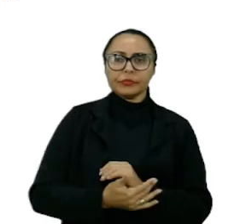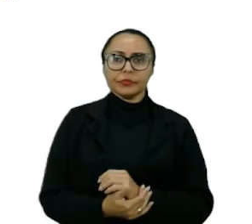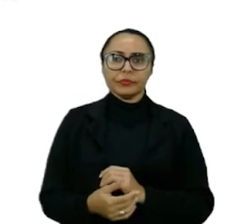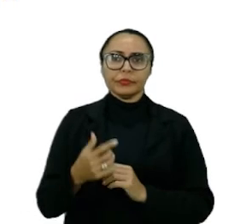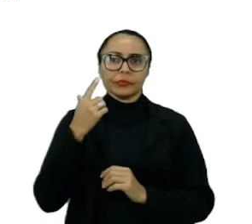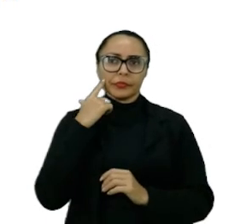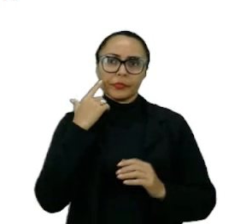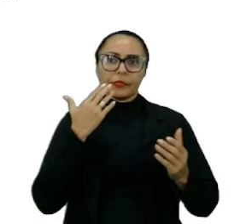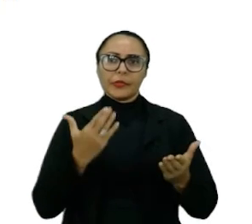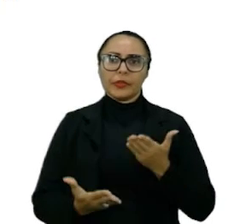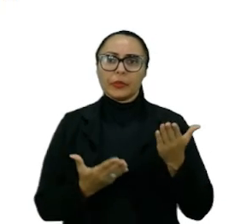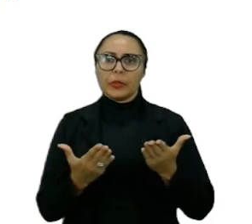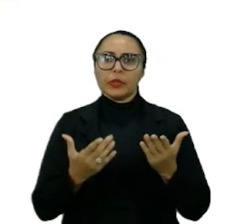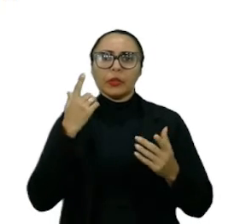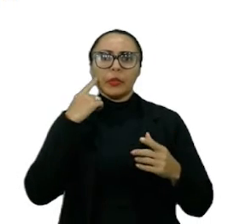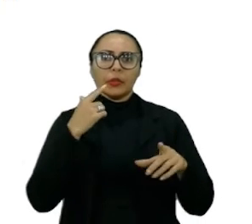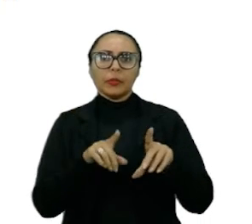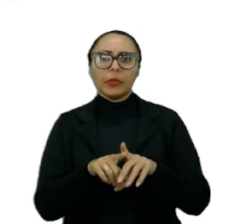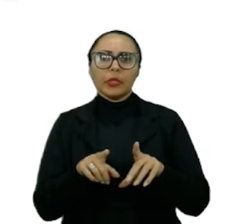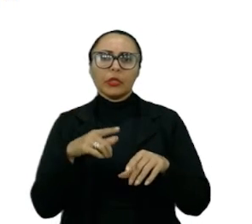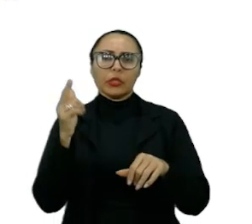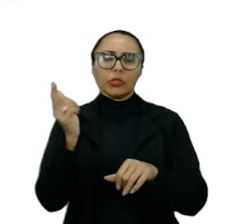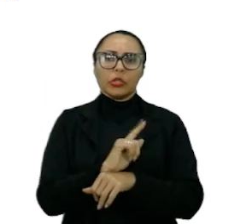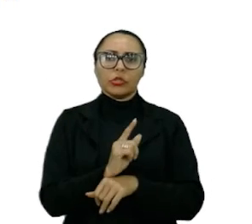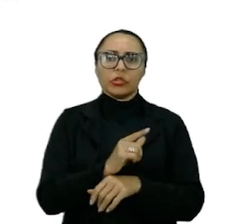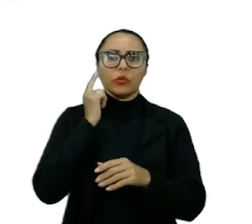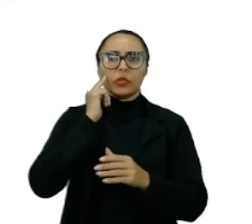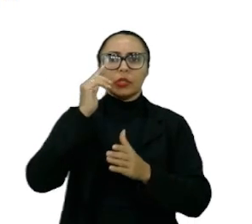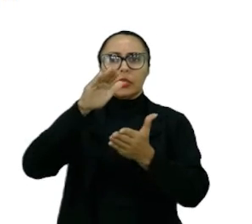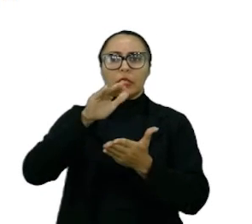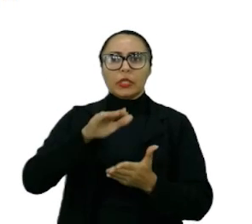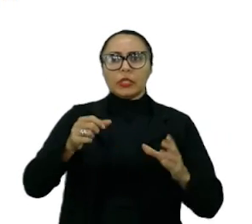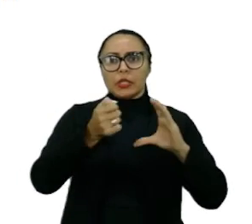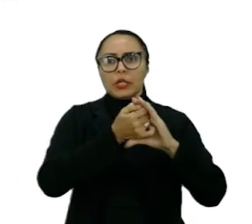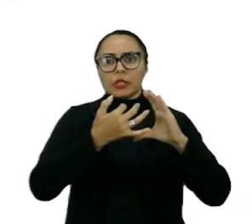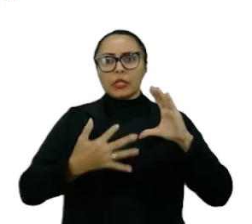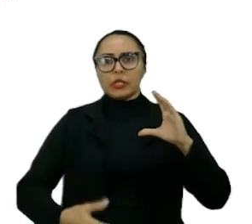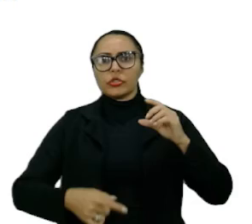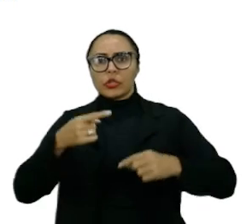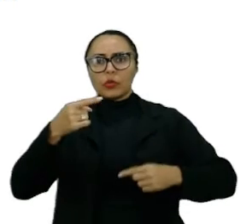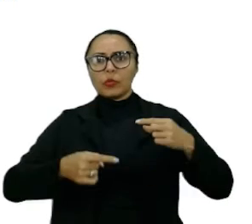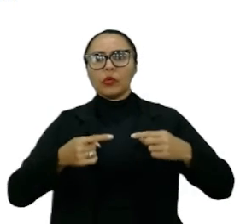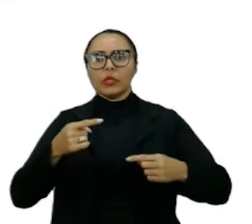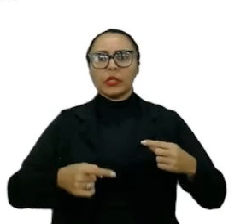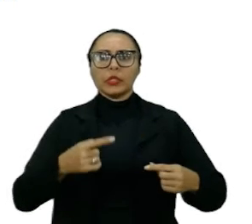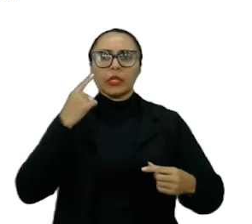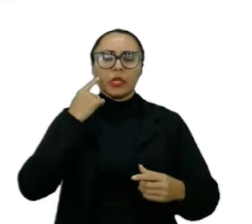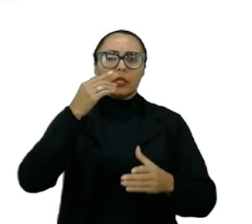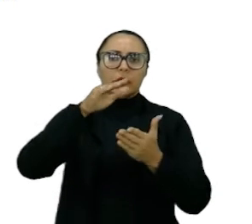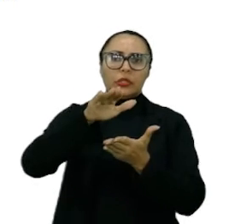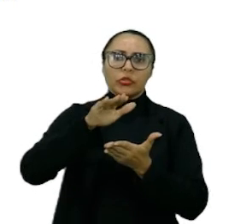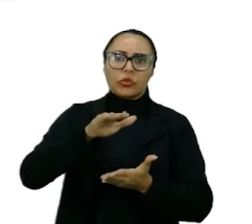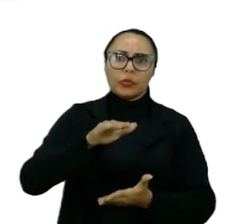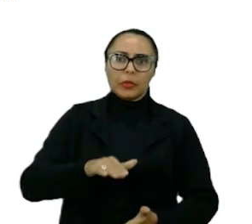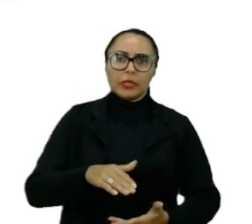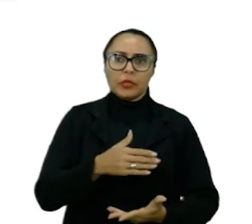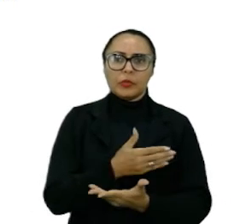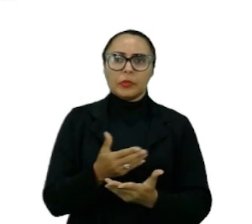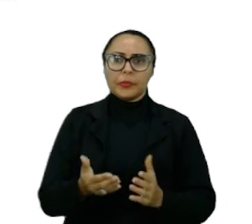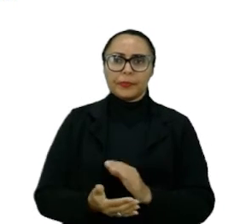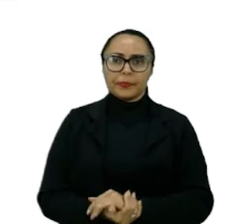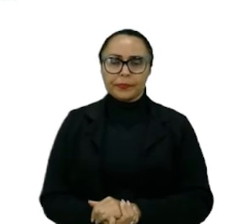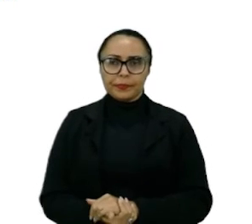como uma ferramenta de gestão de estoque que se caracteriza por uma política de estoques de matérias-primas e